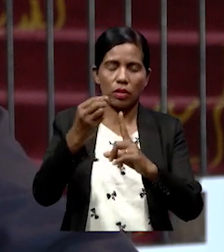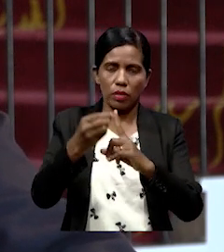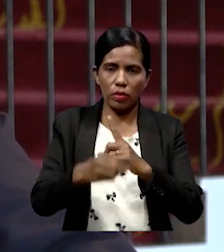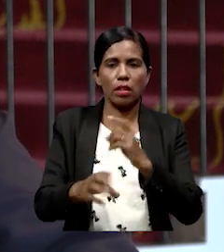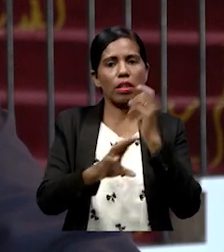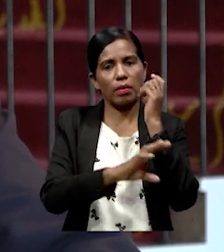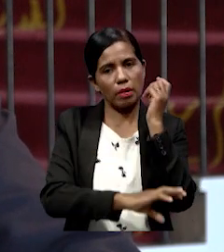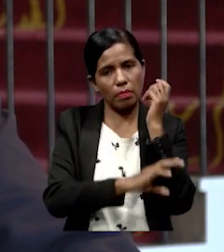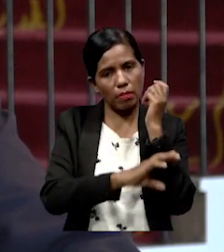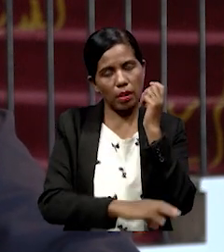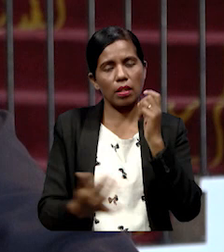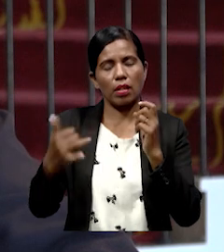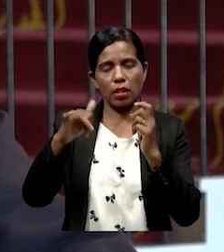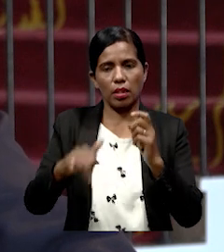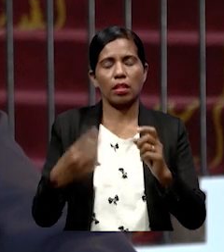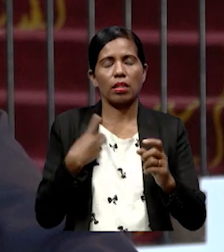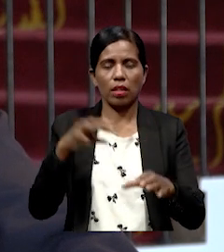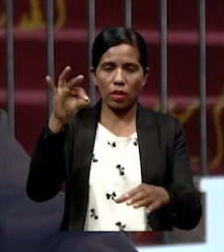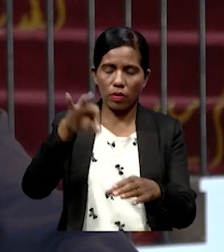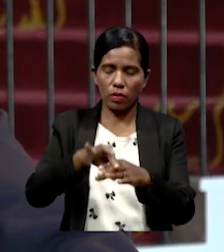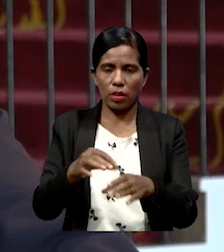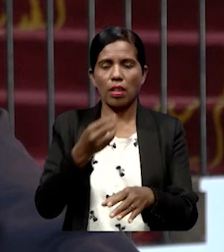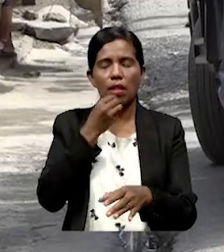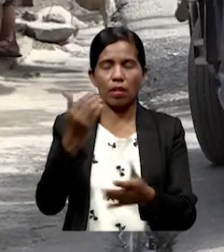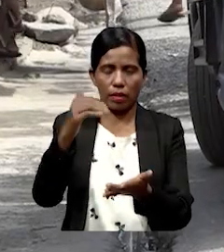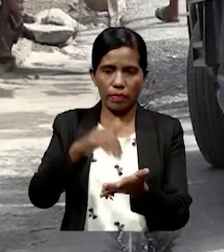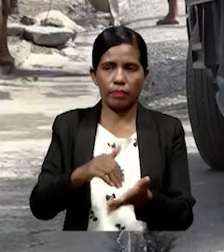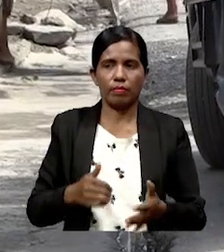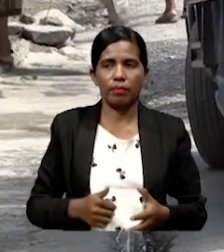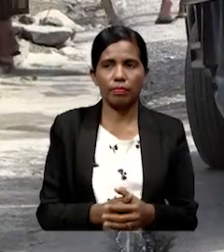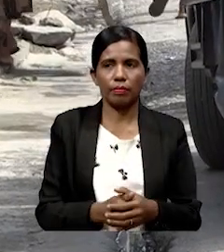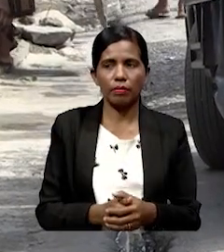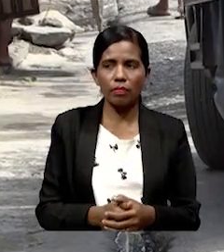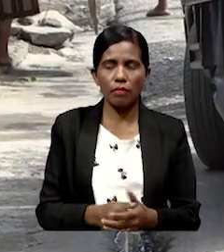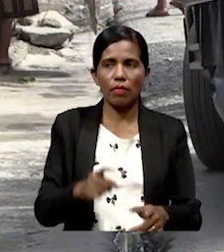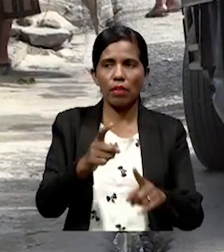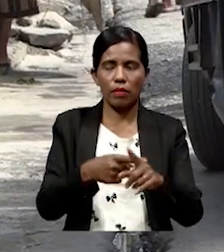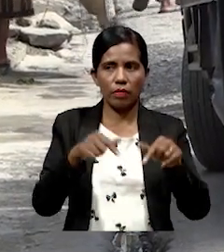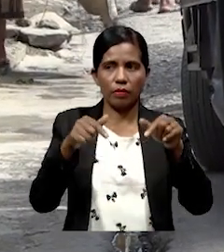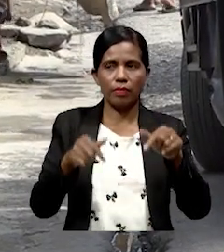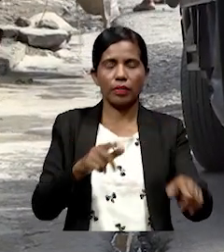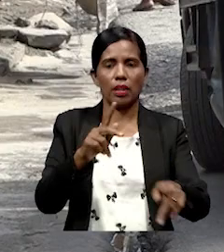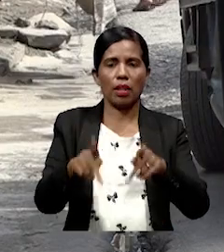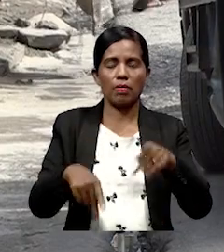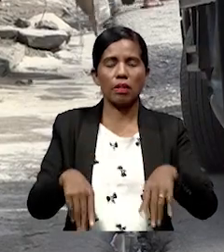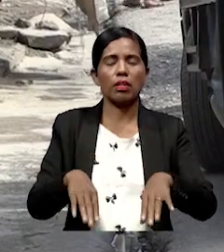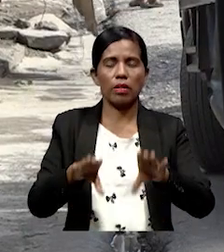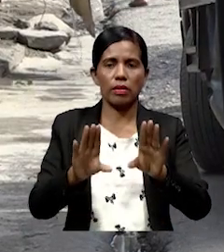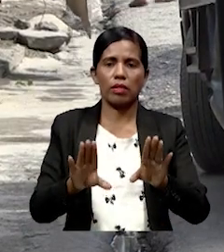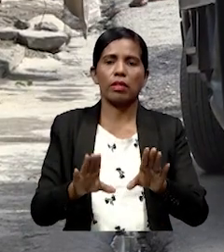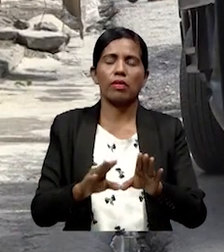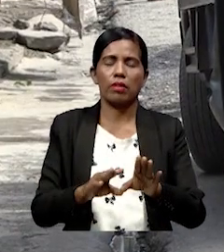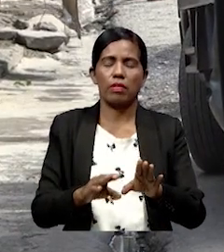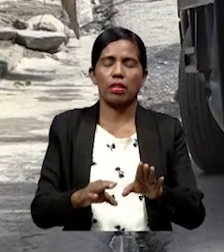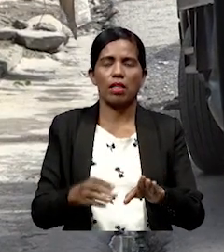batar, ita ten kumes ham fali dani. Ia fulan hirak ikus ne konsumidor sira preocupa ho foli